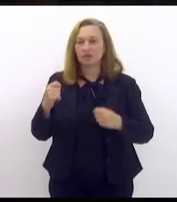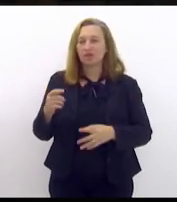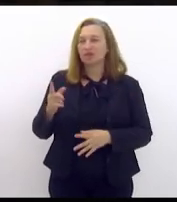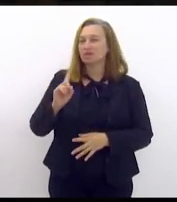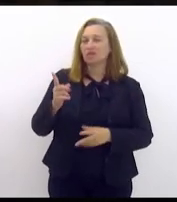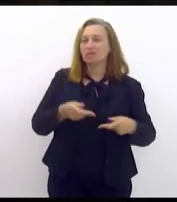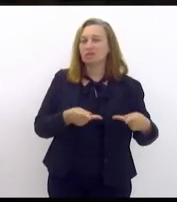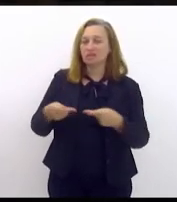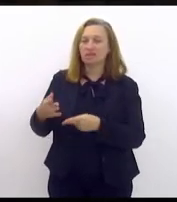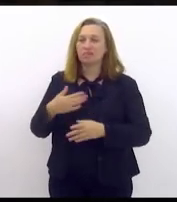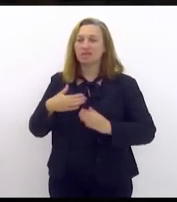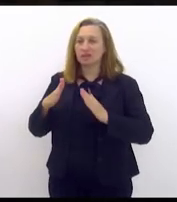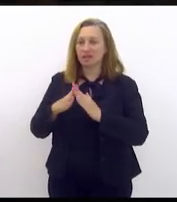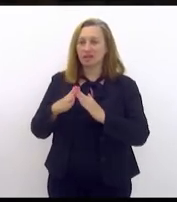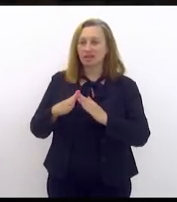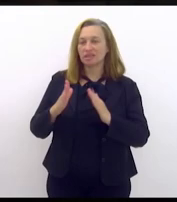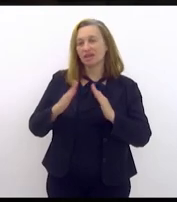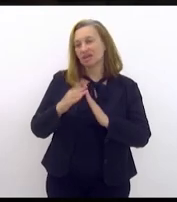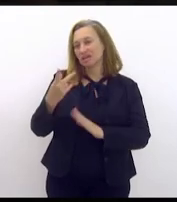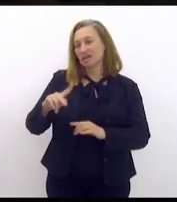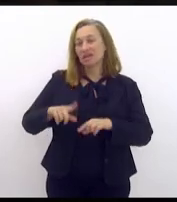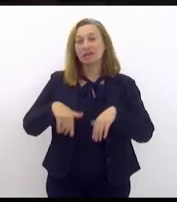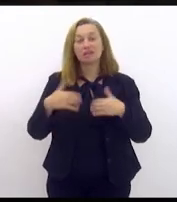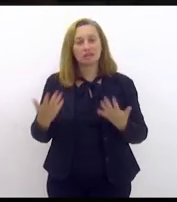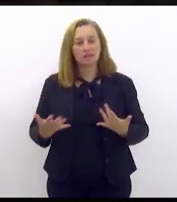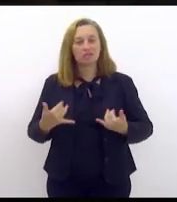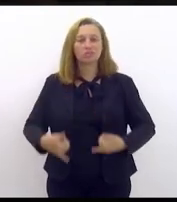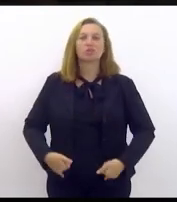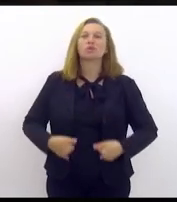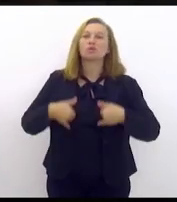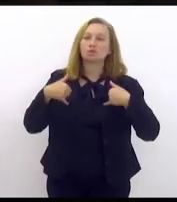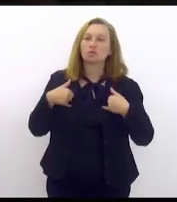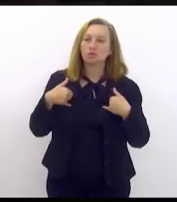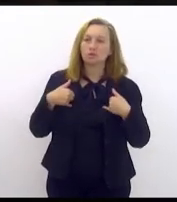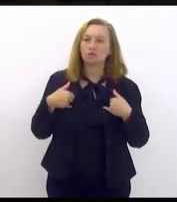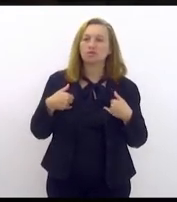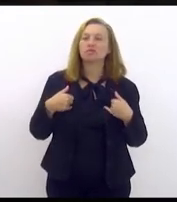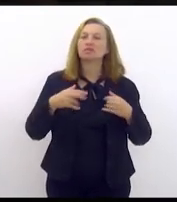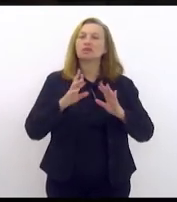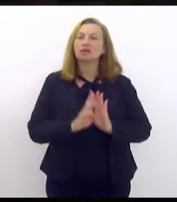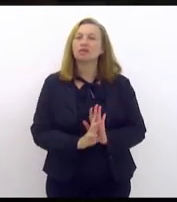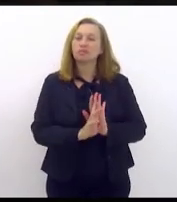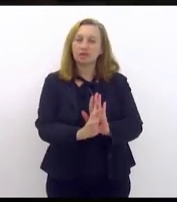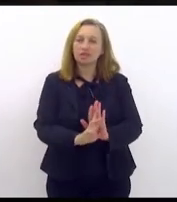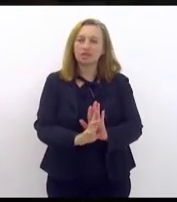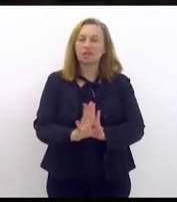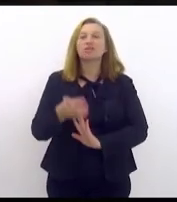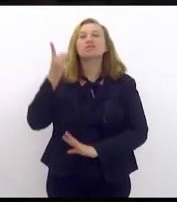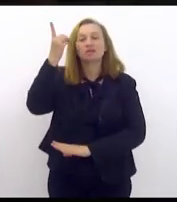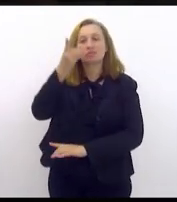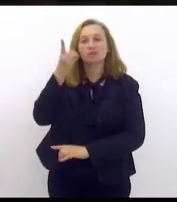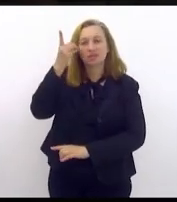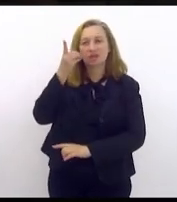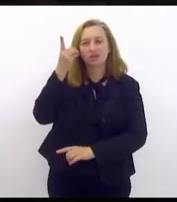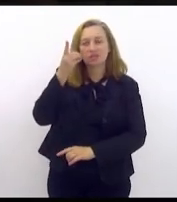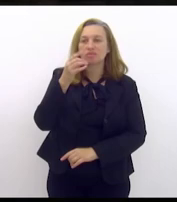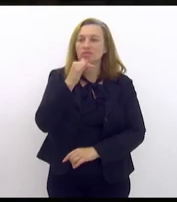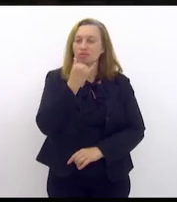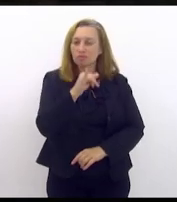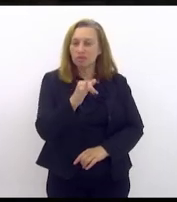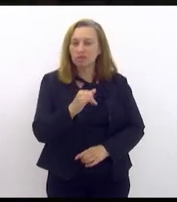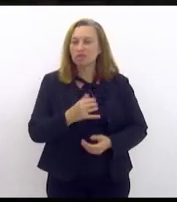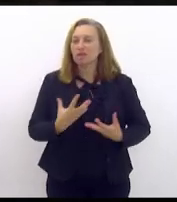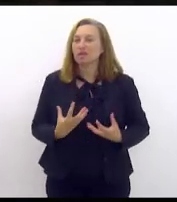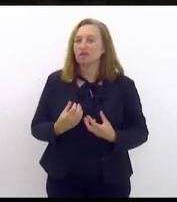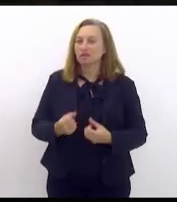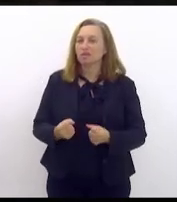minha casa, nem a casa dele. Então, me honrou muito ter representado aqui o Parlamento Fluminense,